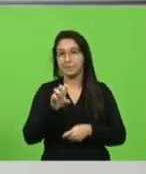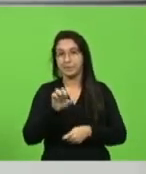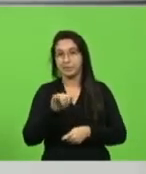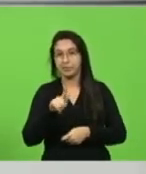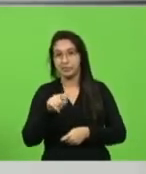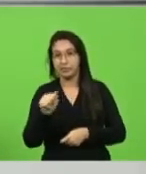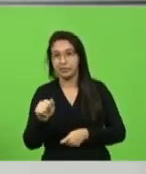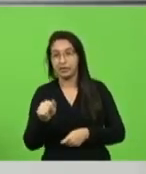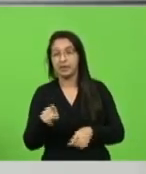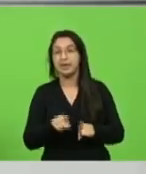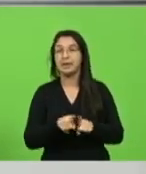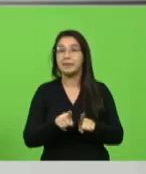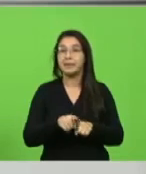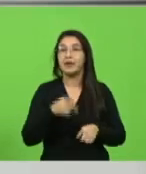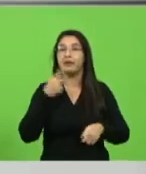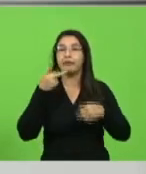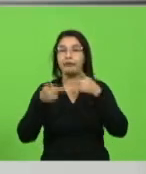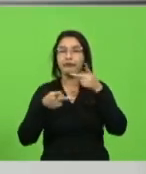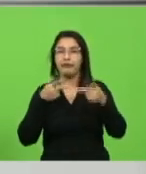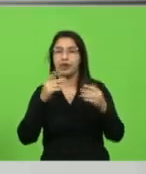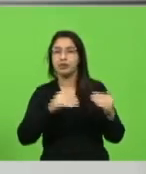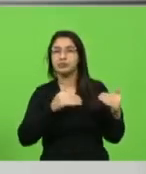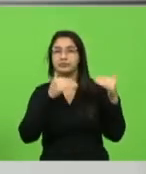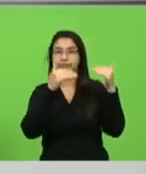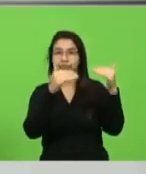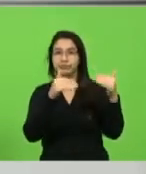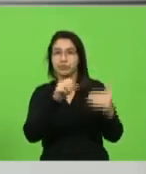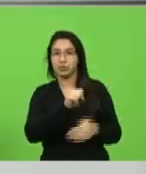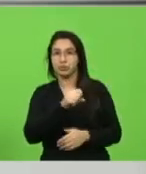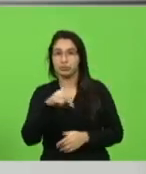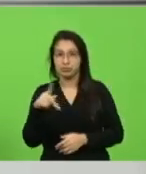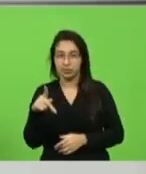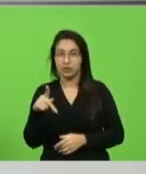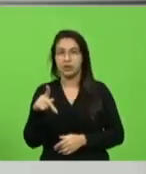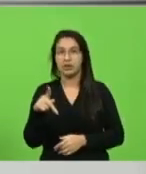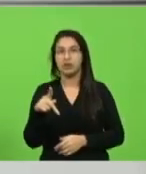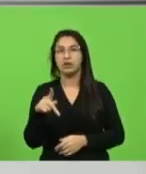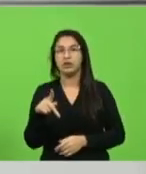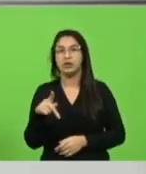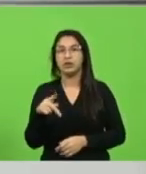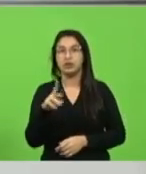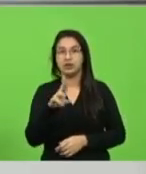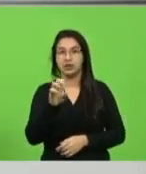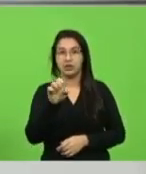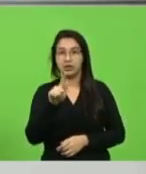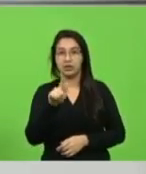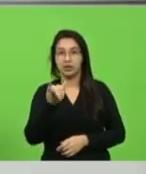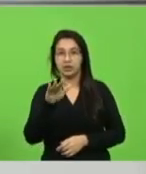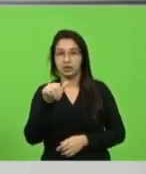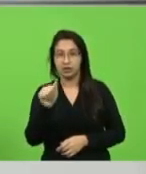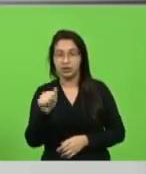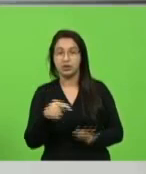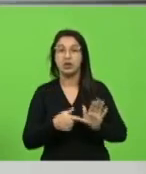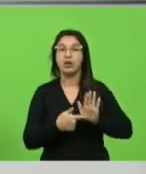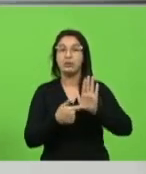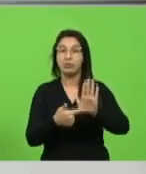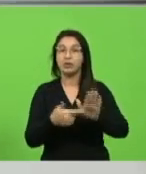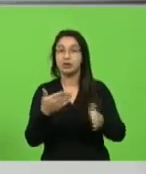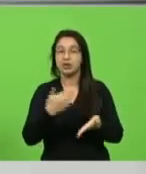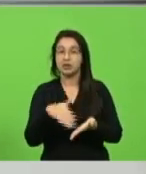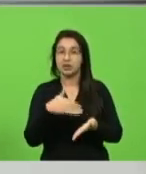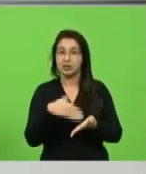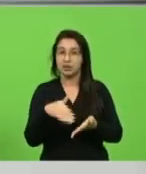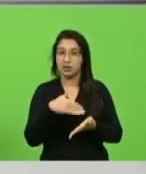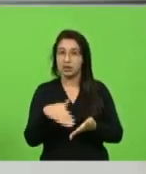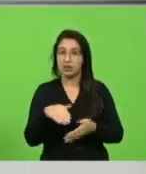fala da superintendente Regina Jeremias Pauli, apontando que o secretário do Estado da Casa